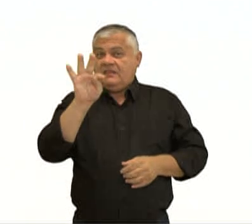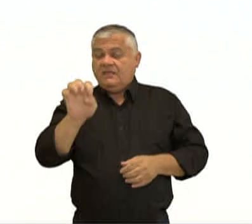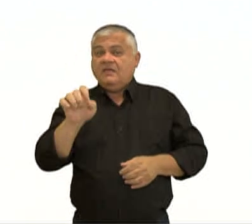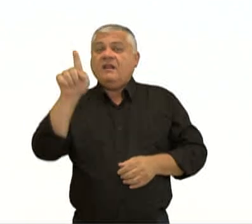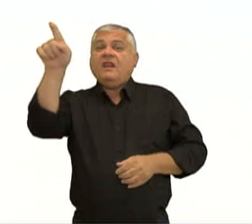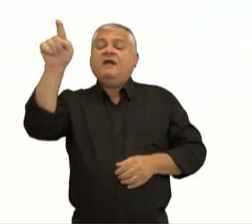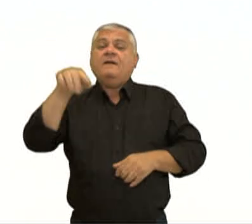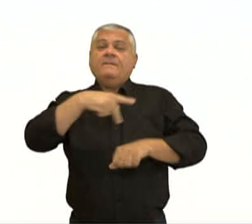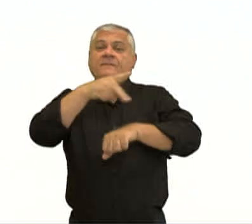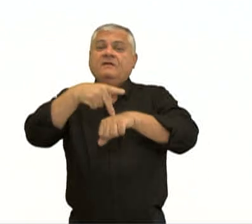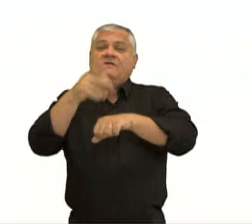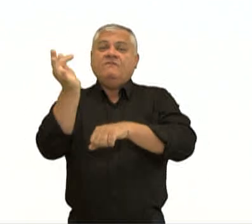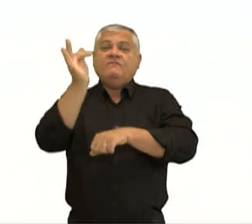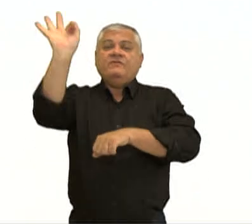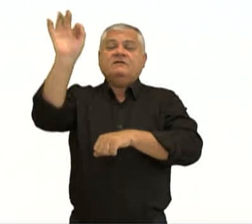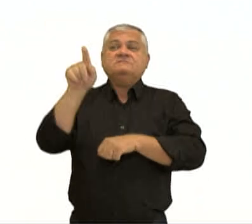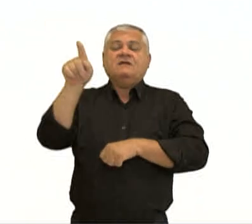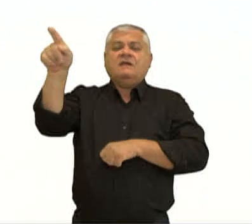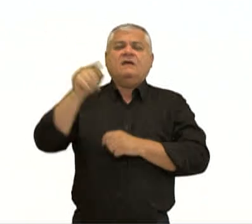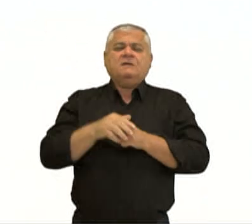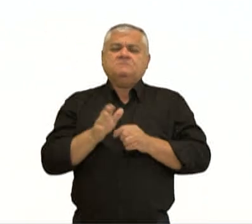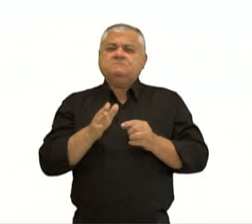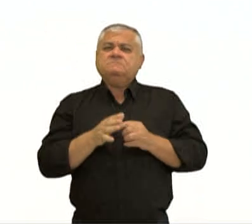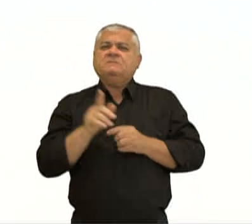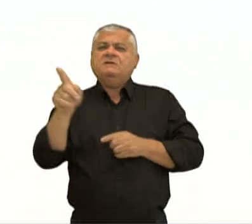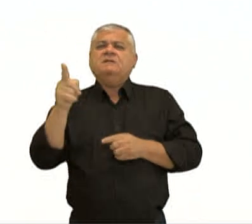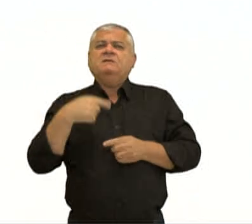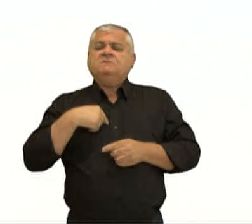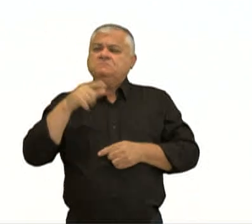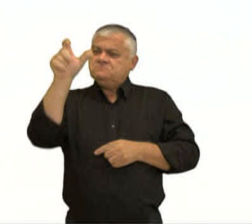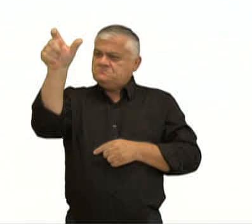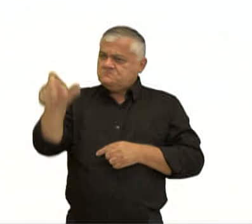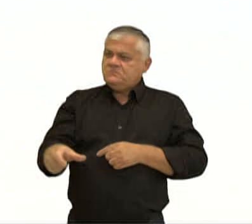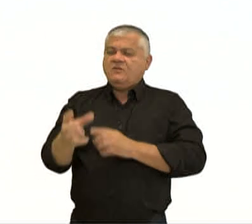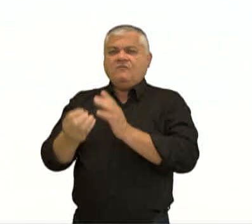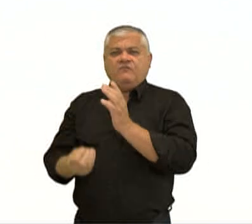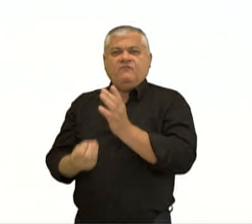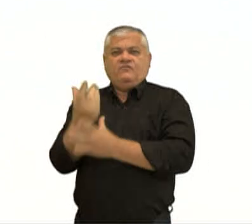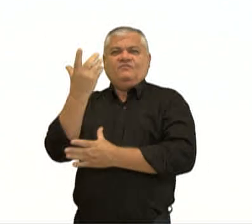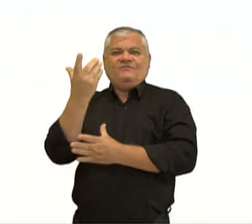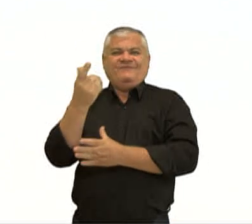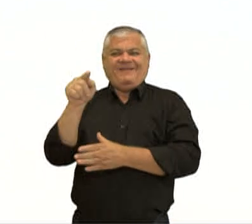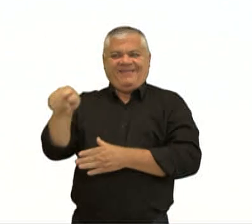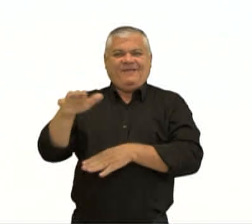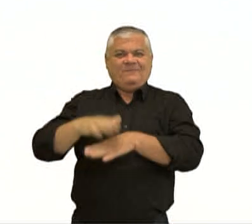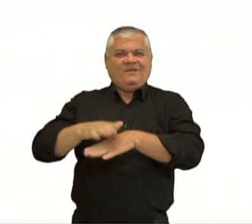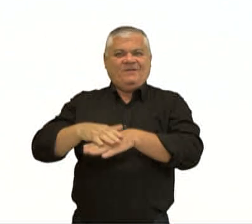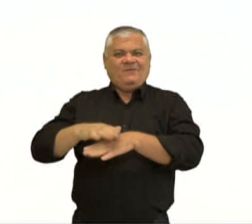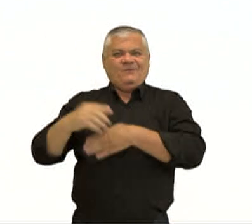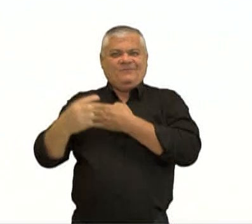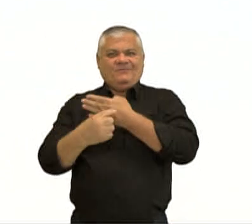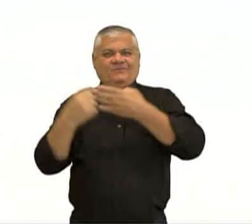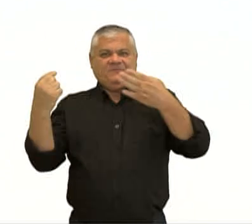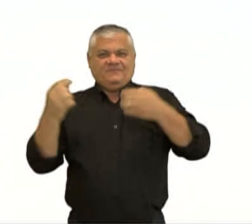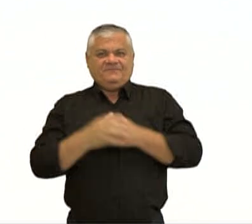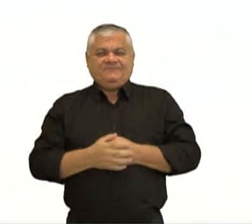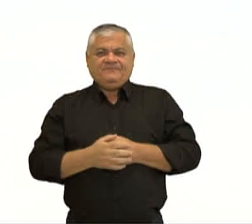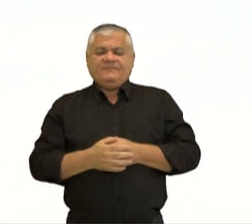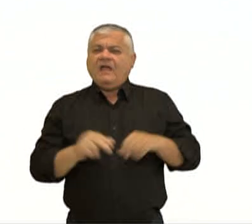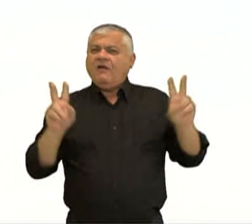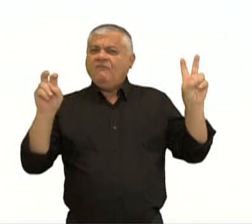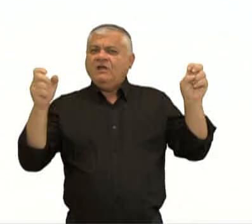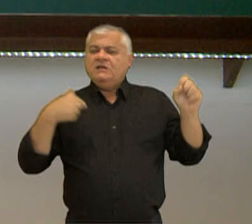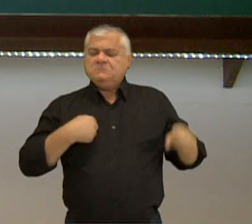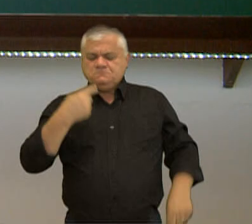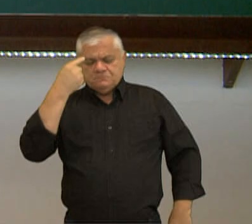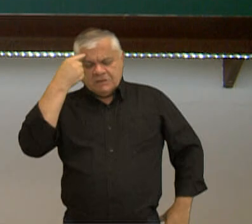de 1596 a 1650, é considerado o fundador desse raciocínio. A grande frase dele: